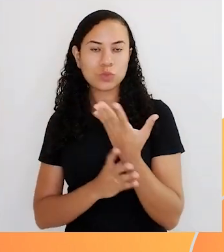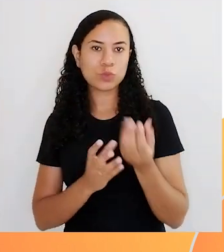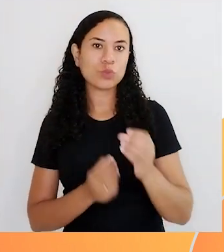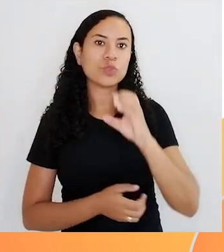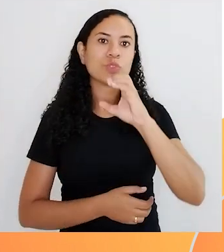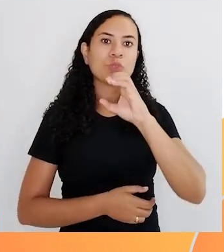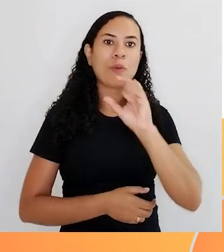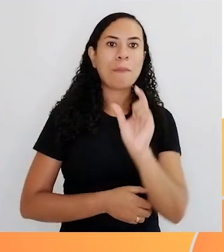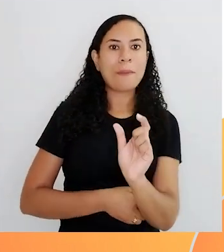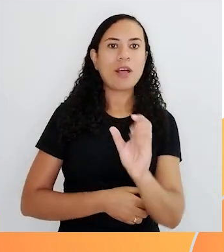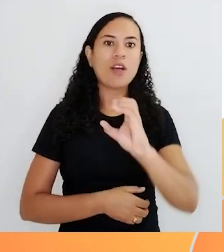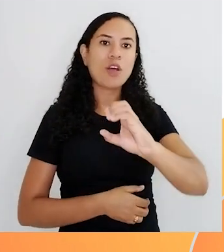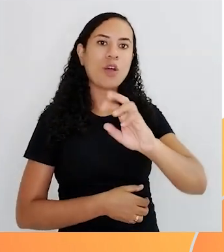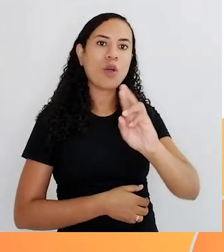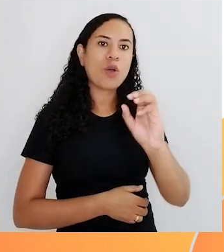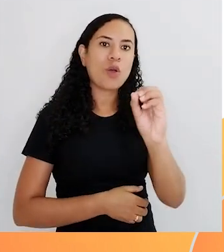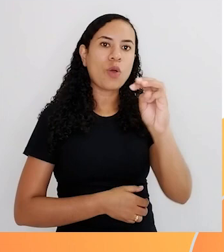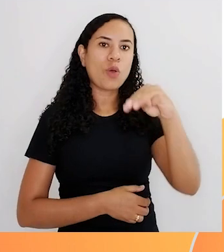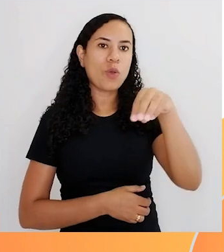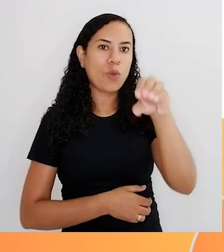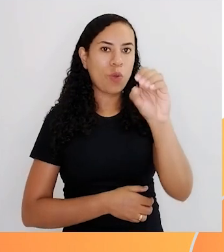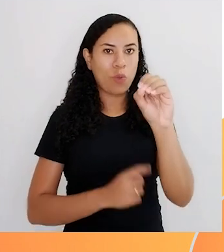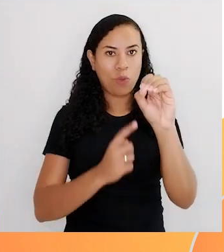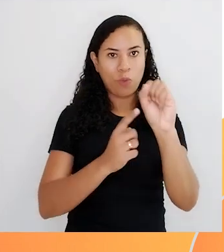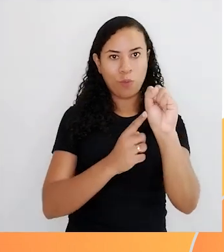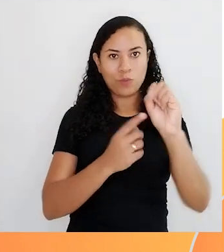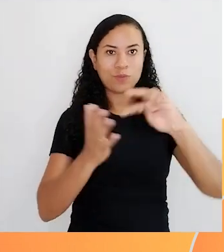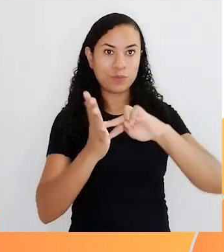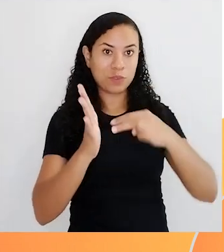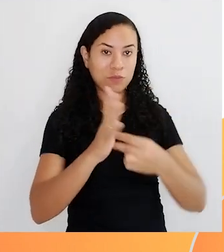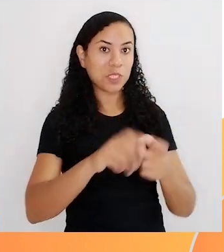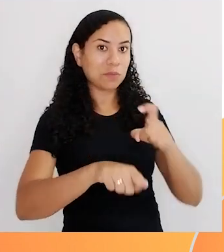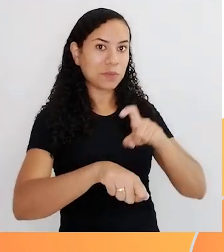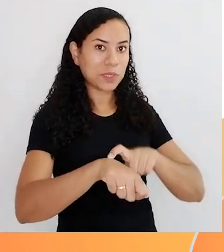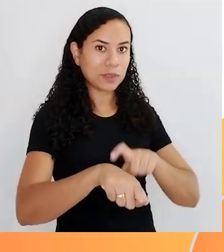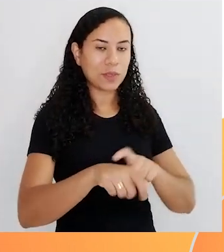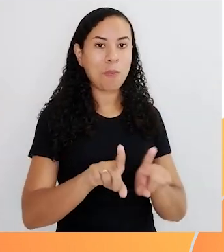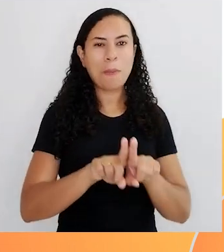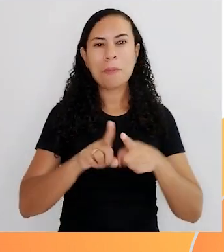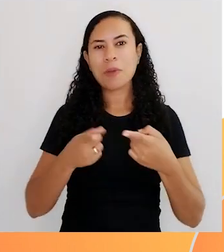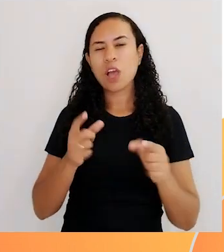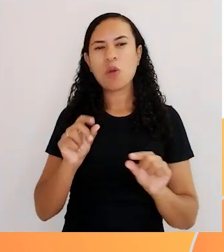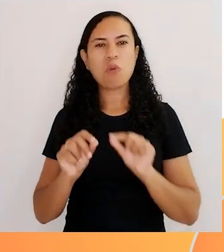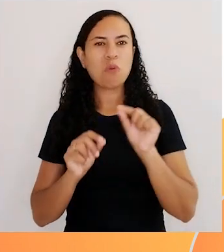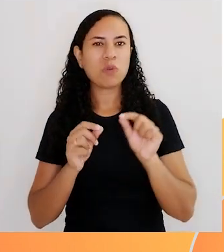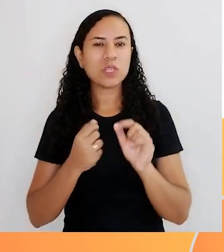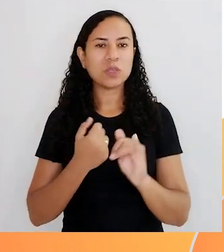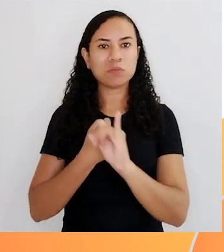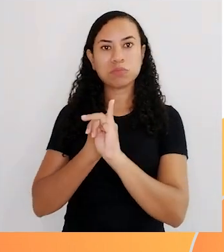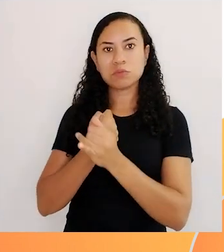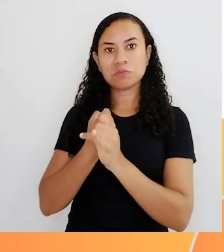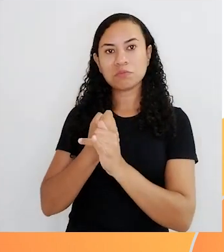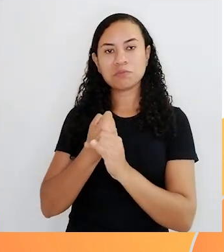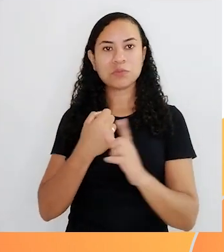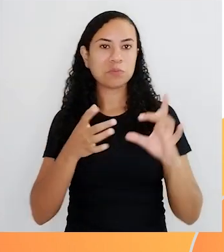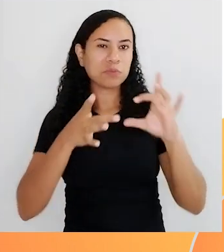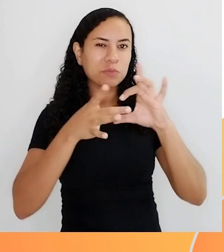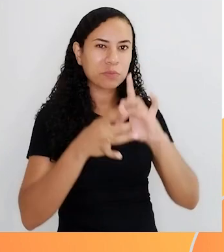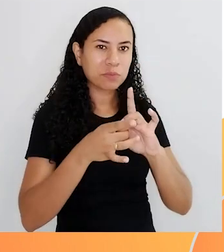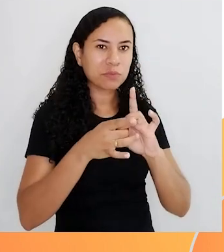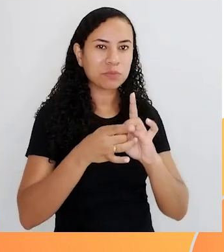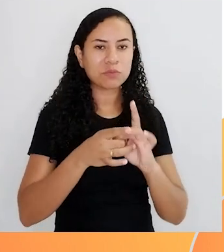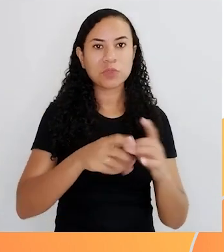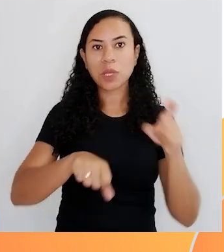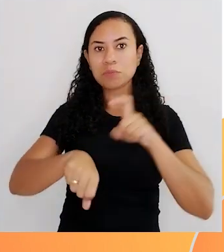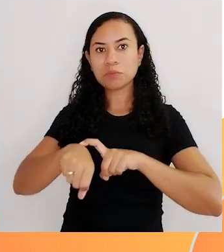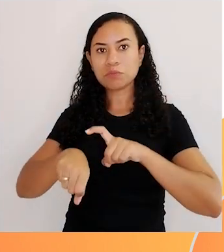palavra grega que quer dizer tempo. Mas afinal, o que a crônica tem a ver com o tempo? Isso faz parte de